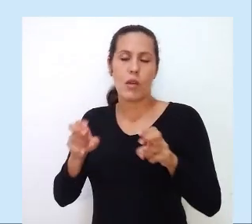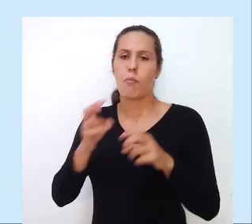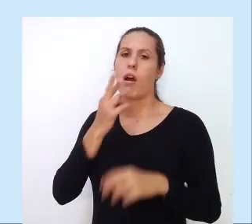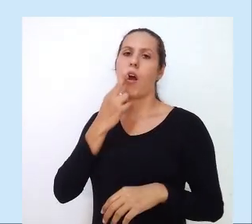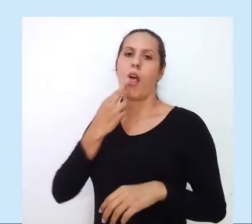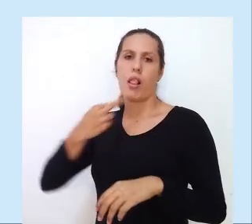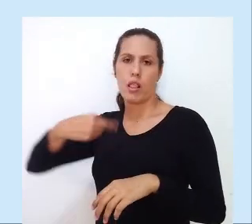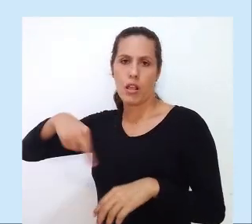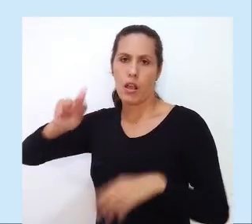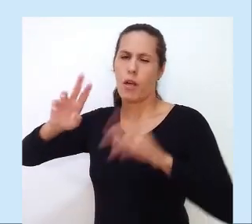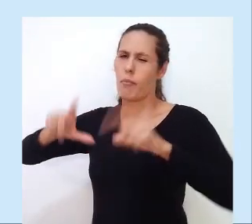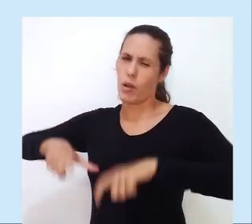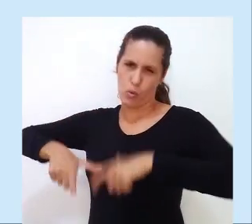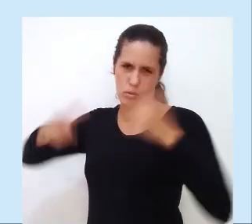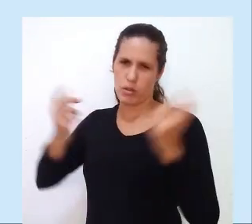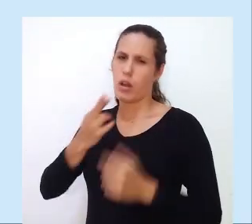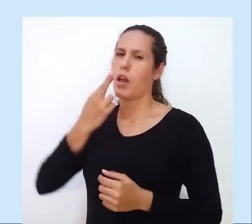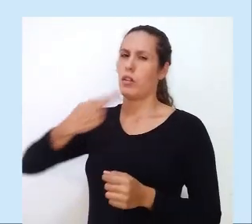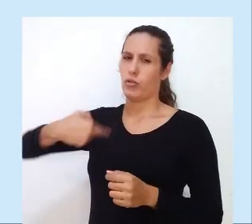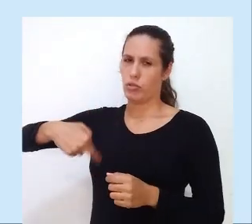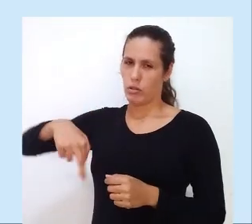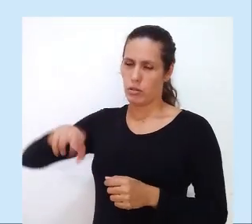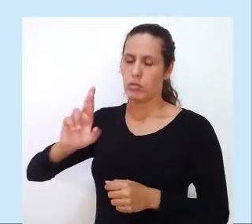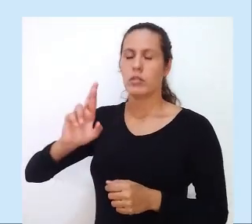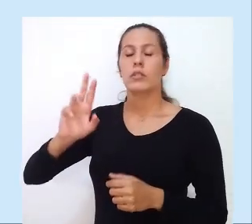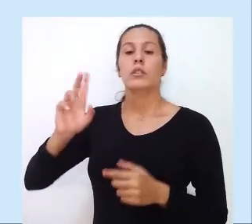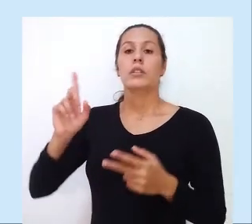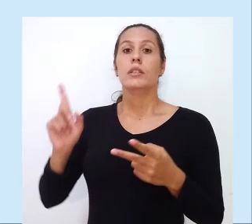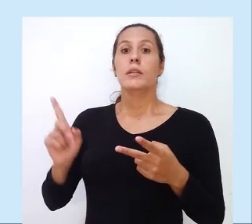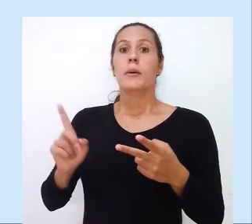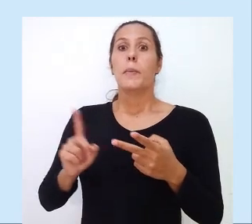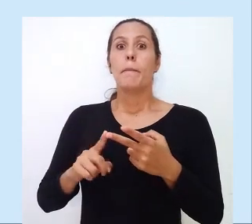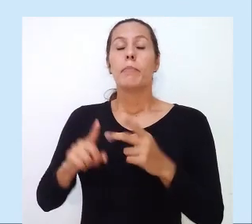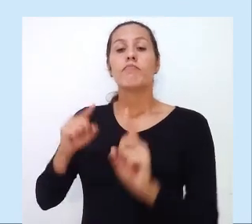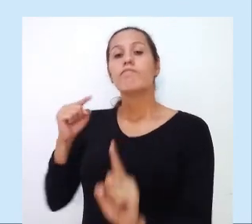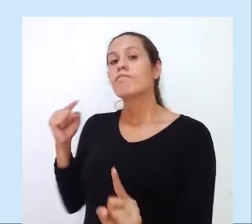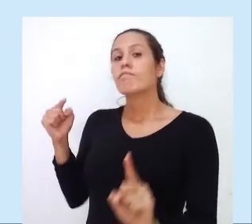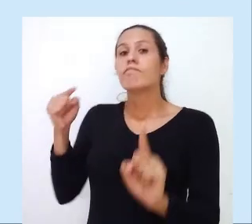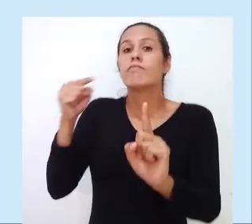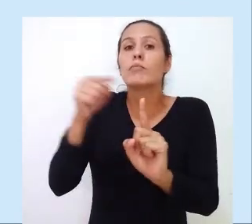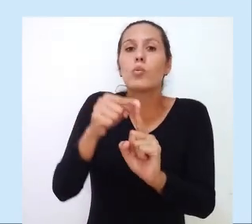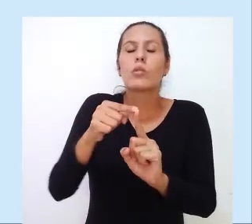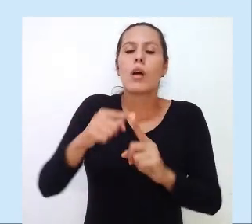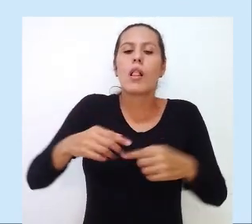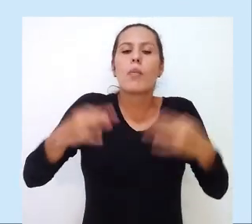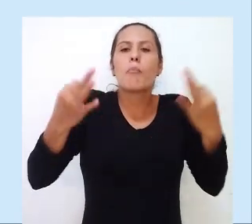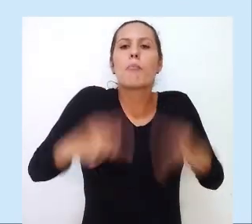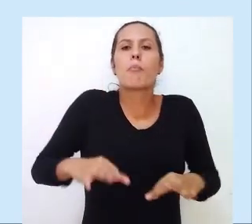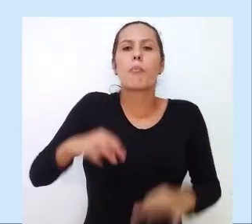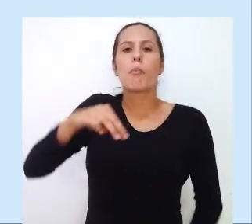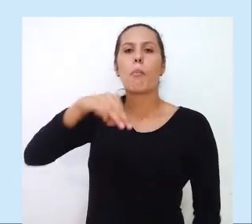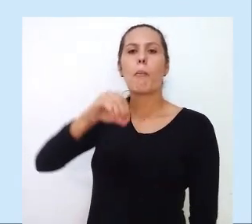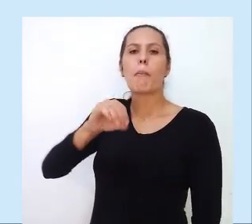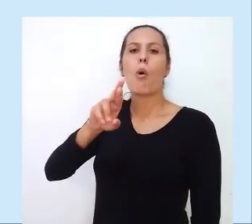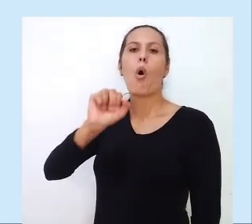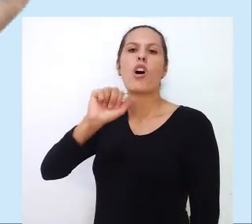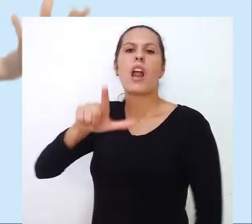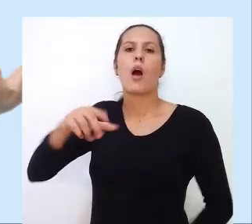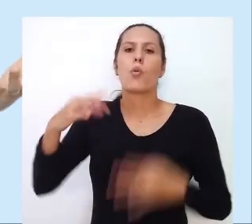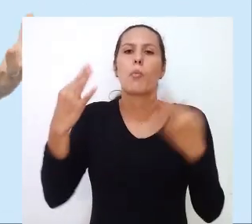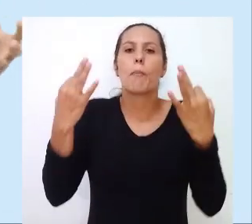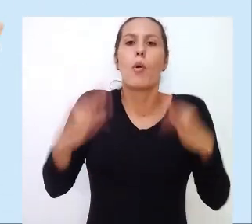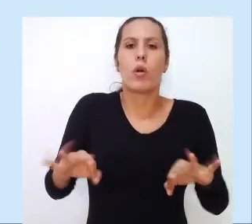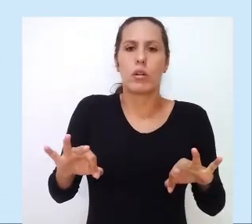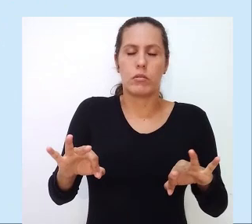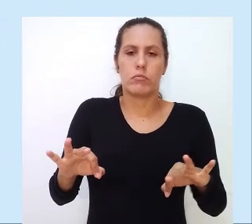temas religiosos, na maioria das vezes, e que têm uma intenção moralizadora. Então, sempre tem a moral